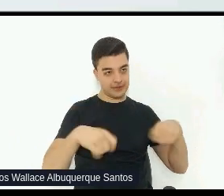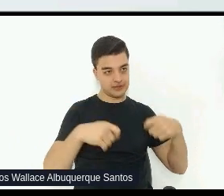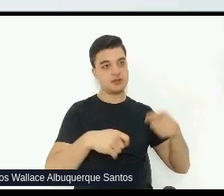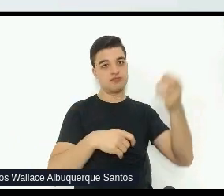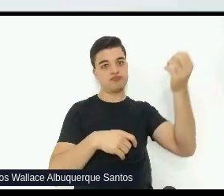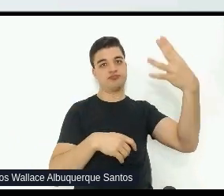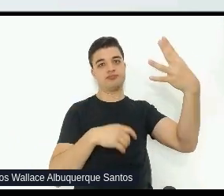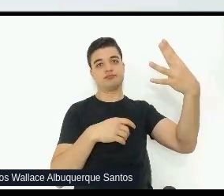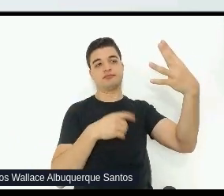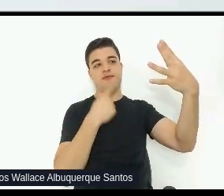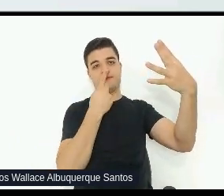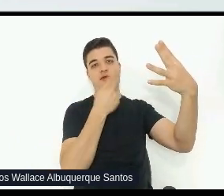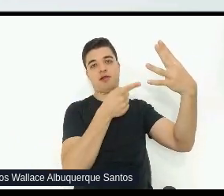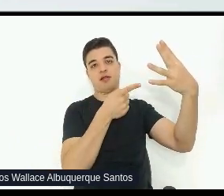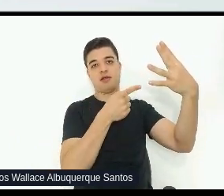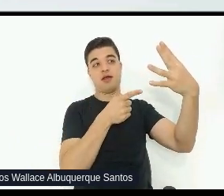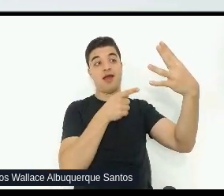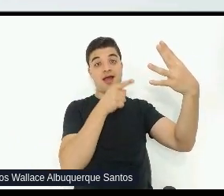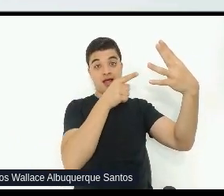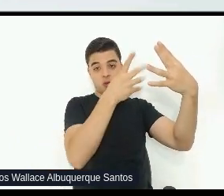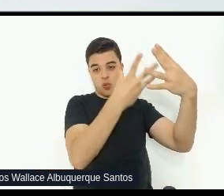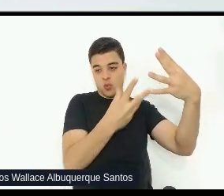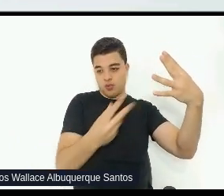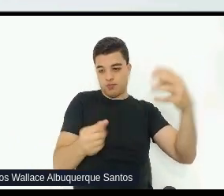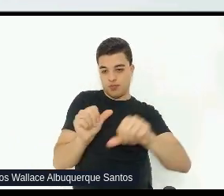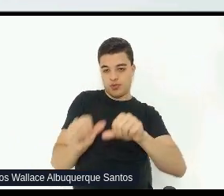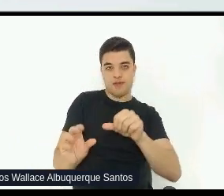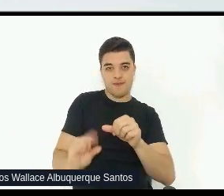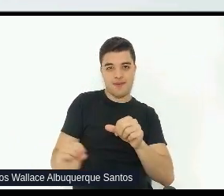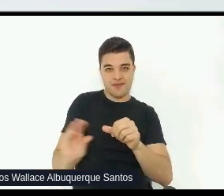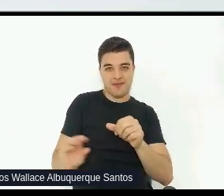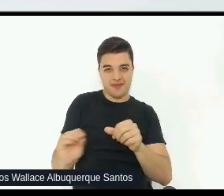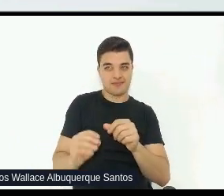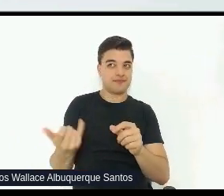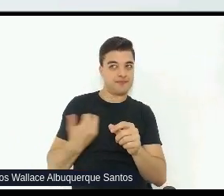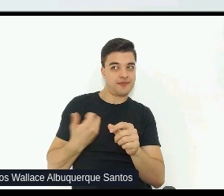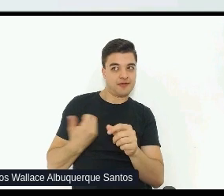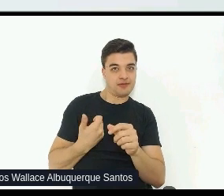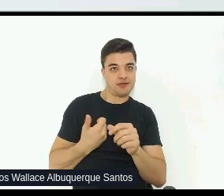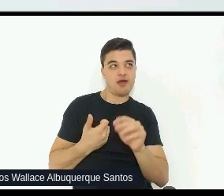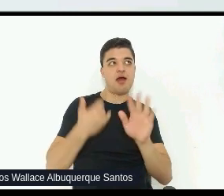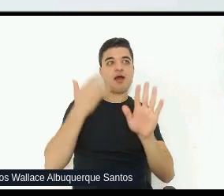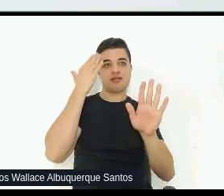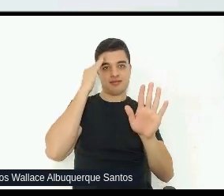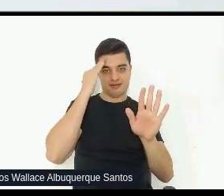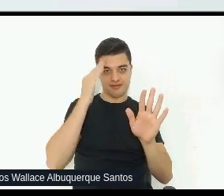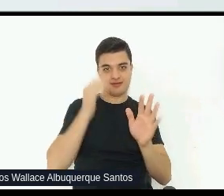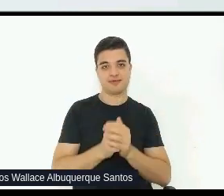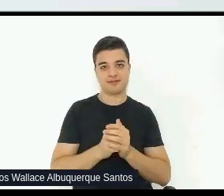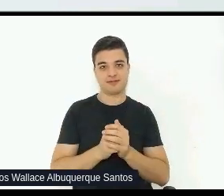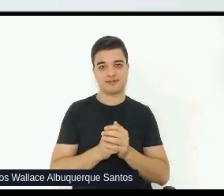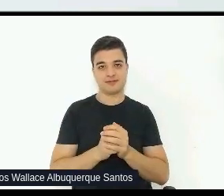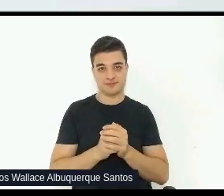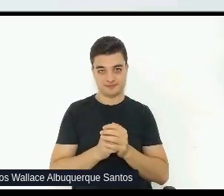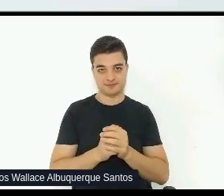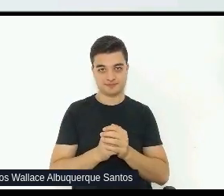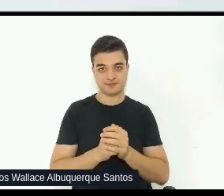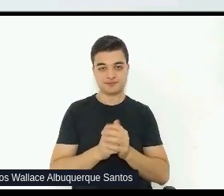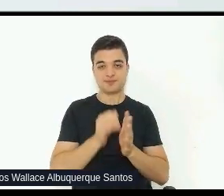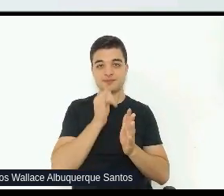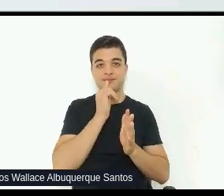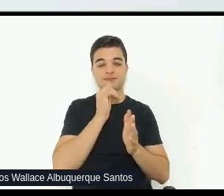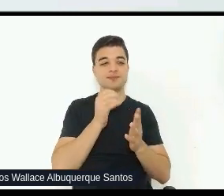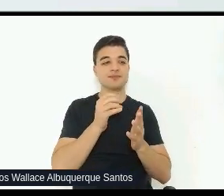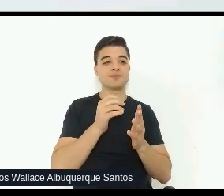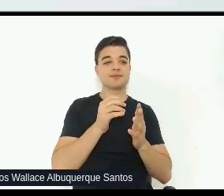tela faça a leitura de forma correta. Né? Então, em vez de ele ler, se a gente escreve people ali, ele vai ler people e não